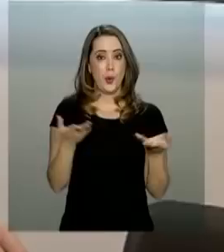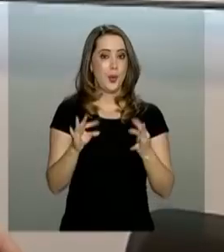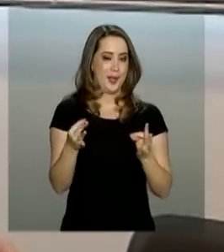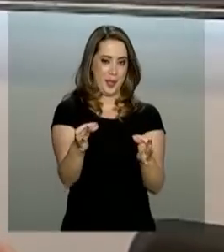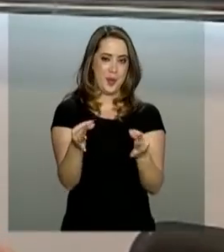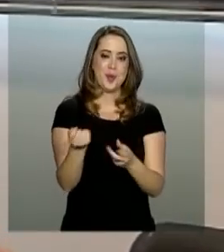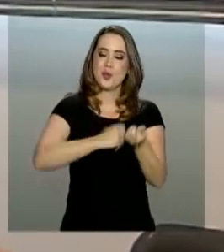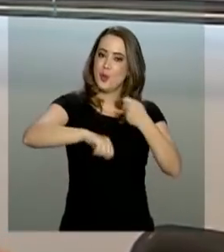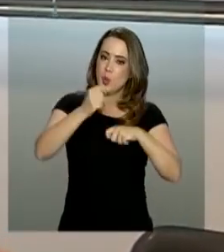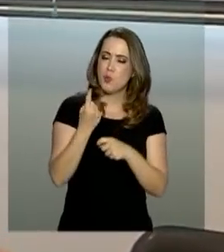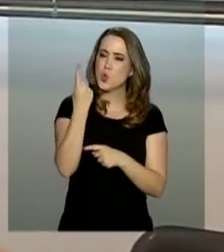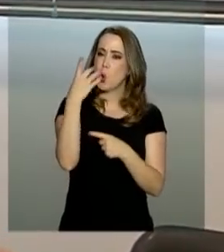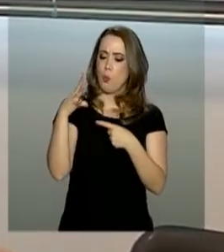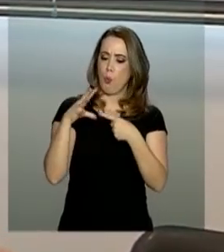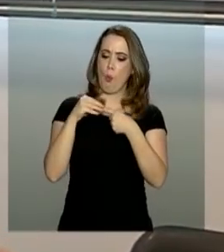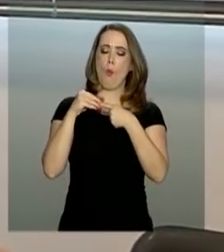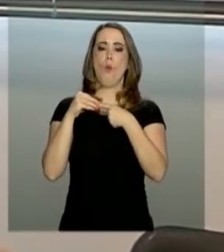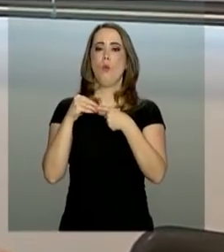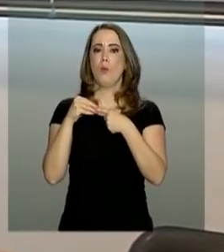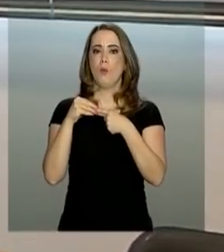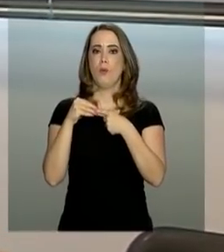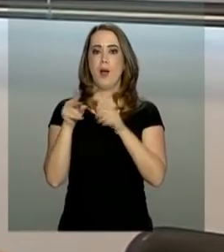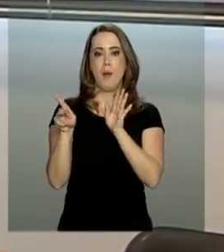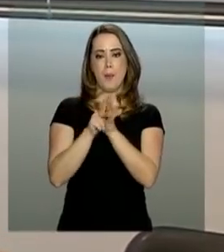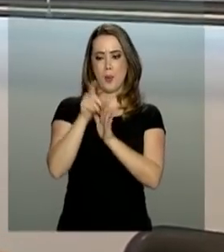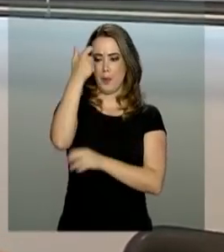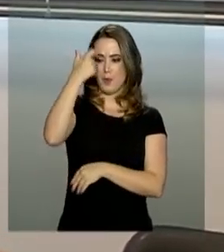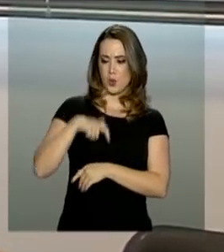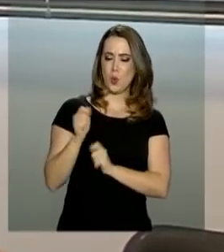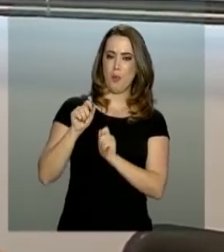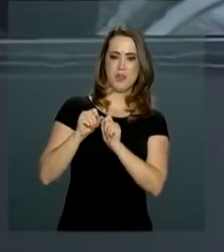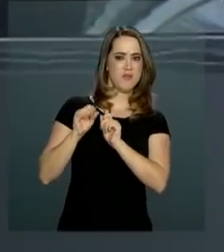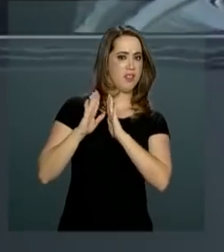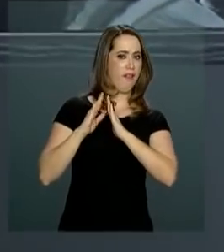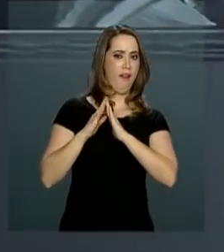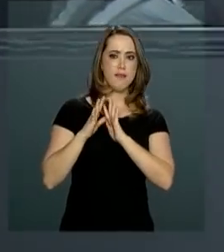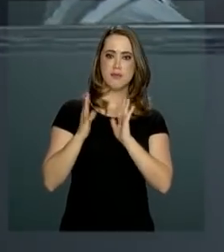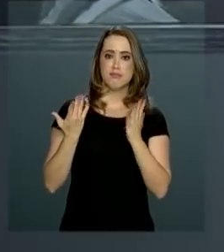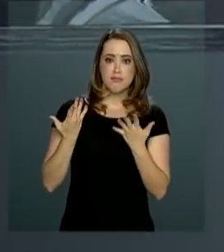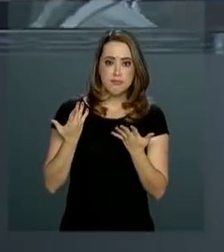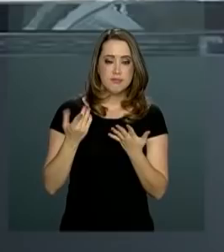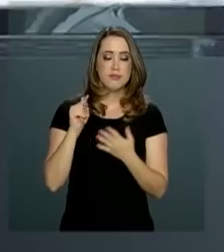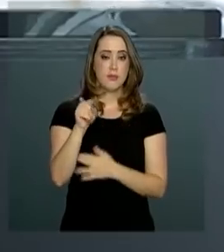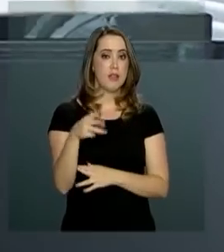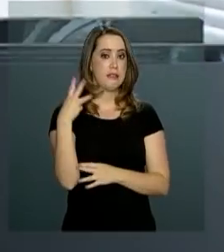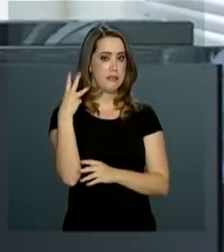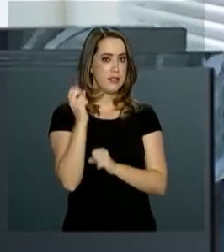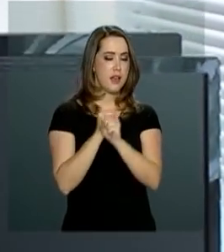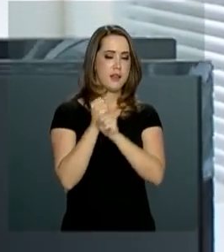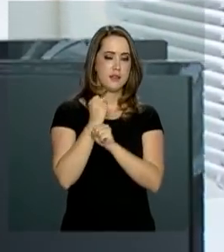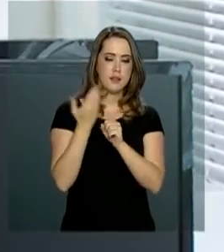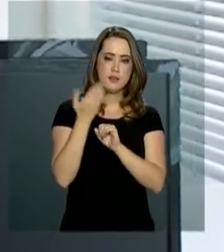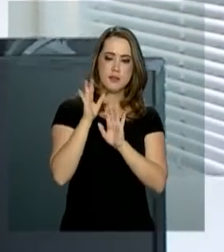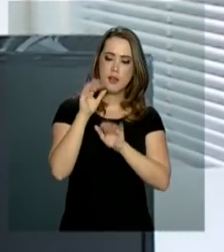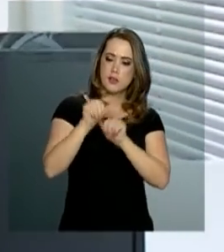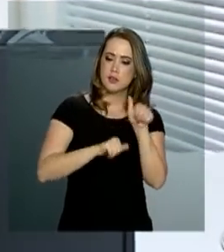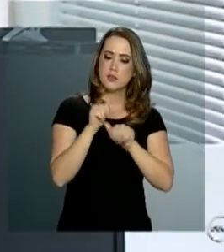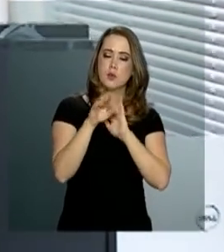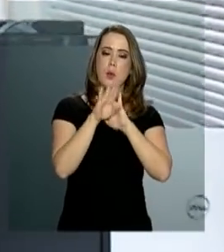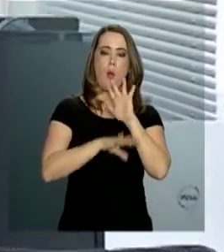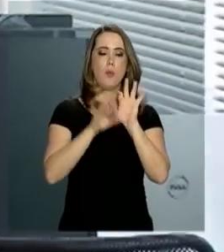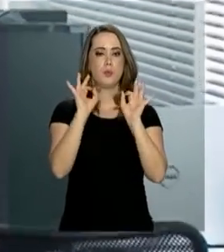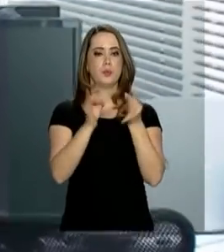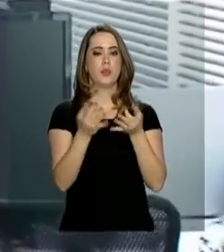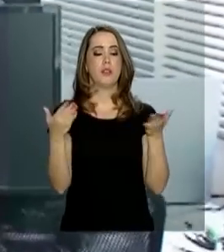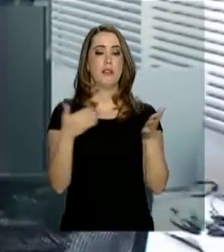dinheiro e permite que o próprio paciente realize o exame em casa. Há 3 anos, a empresa luta para tirar o projeto do papel.